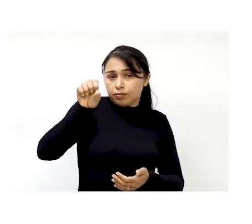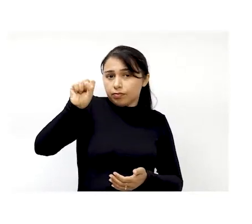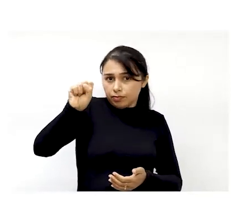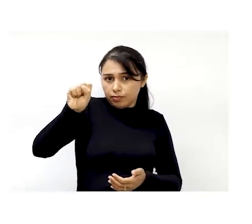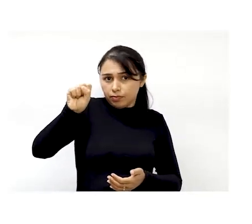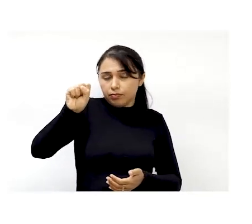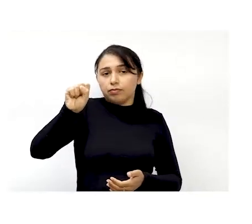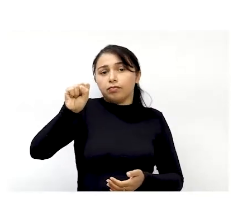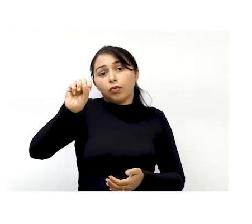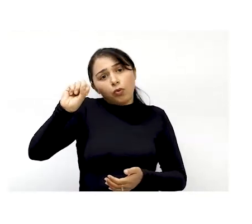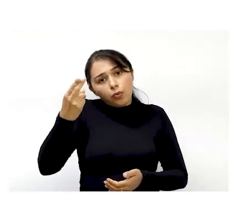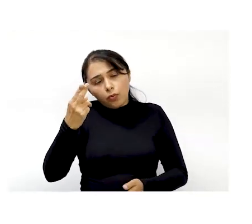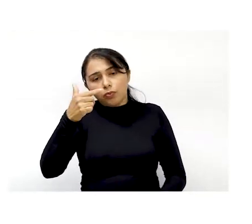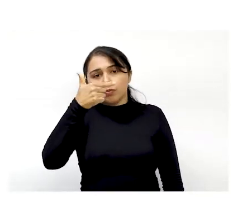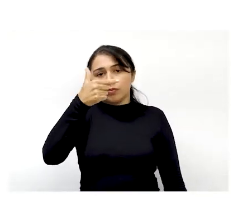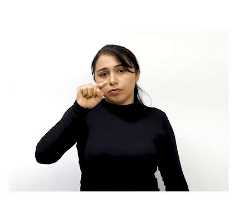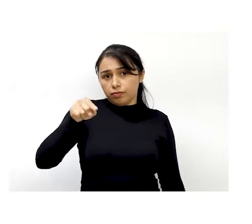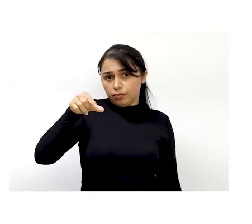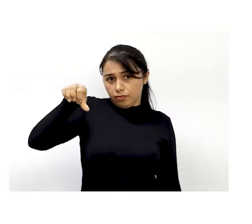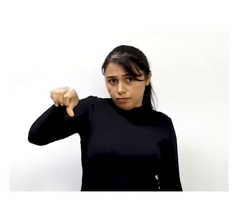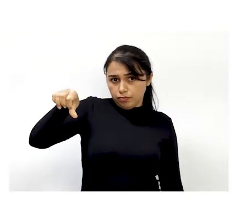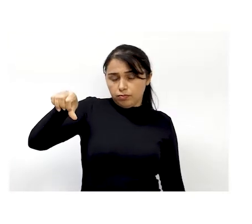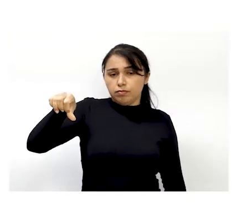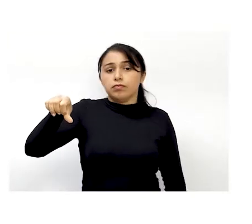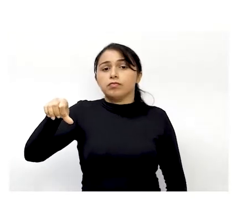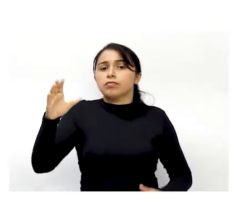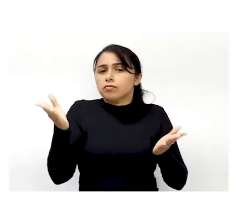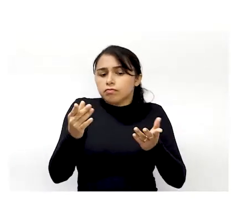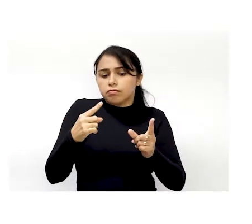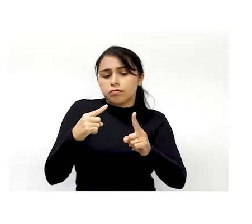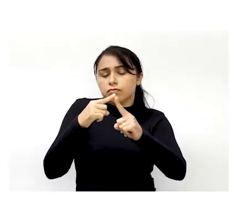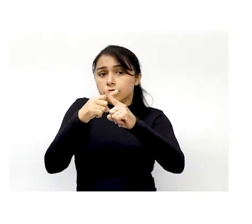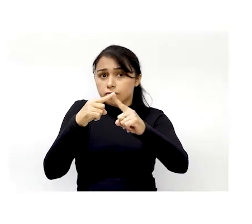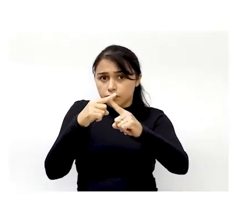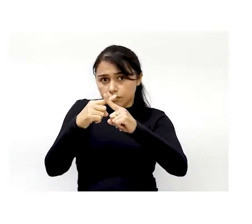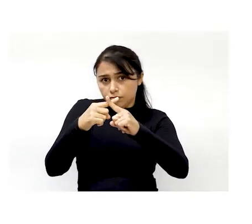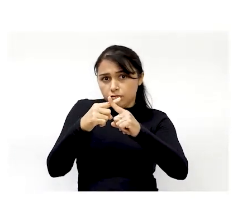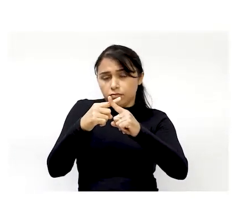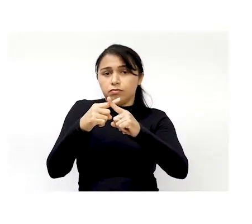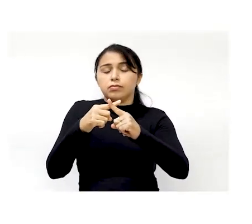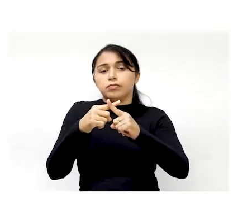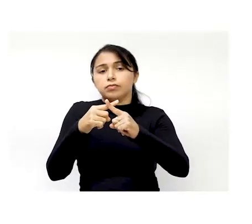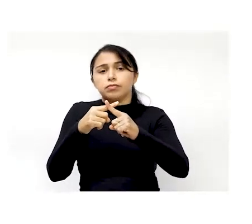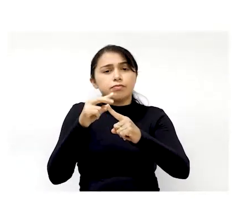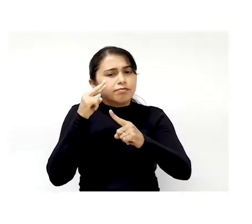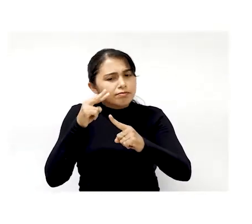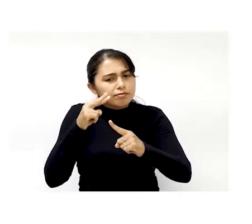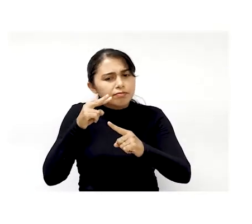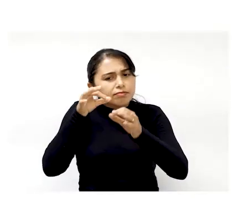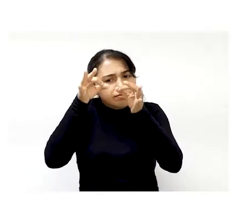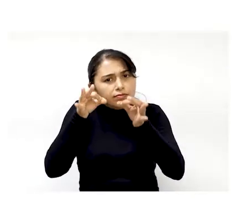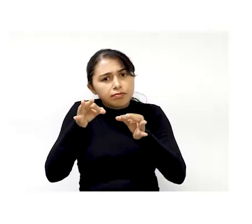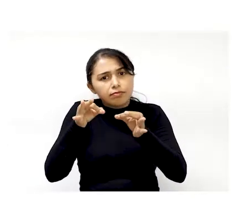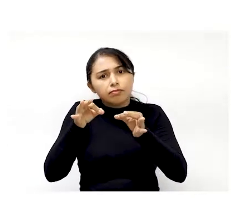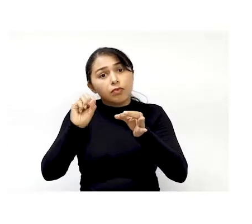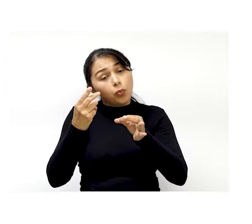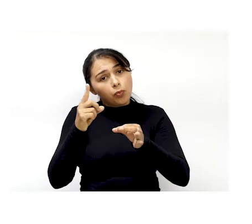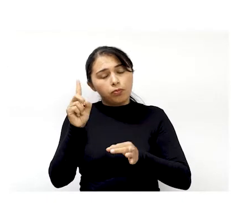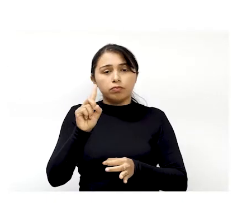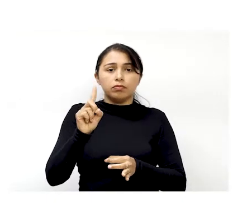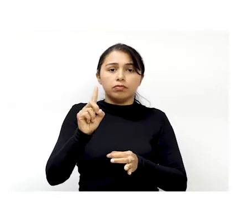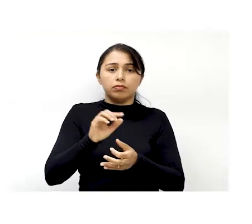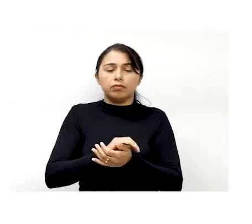2,9. E aí, o que a gente vai fazer? Fazer as multiplicações para ver se está certo ou não.